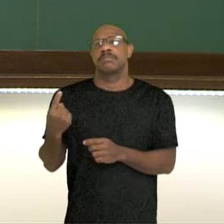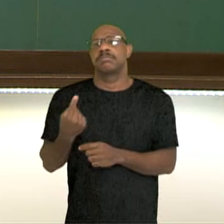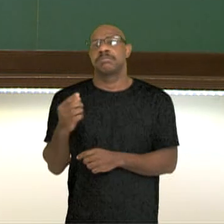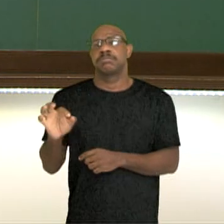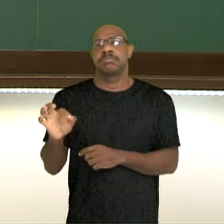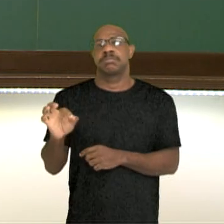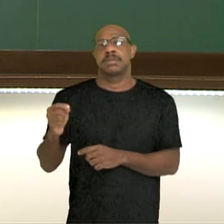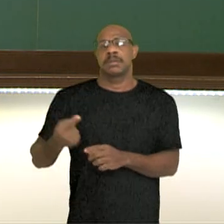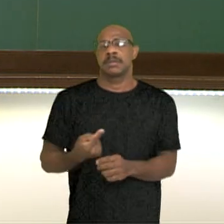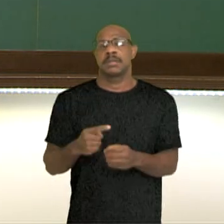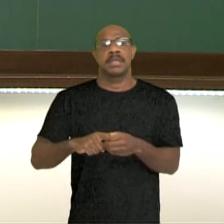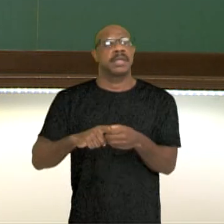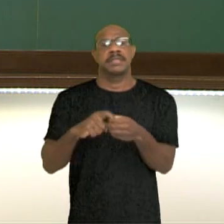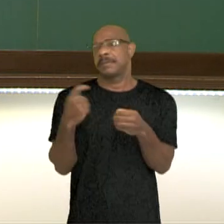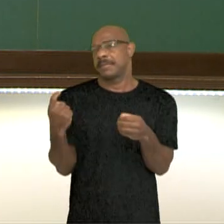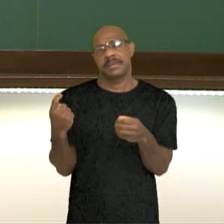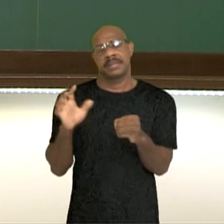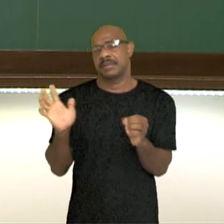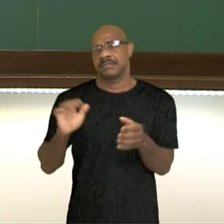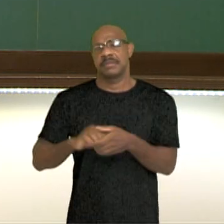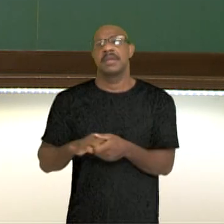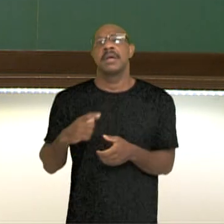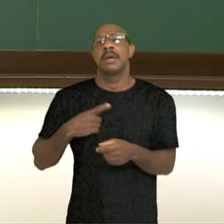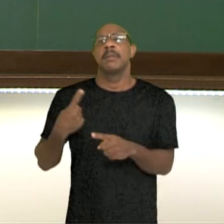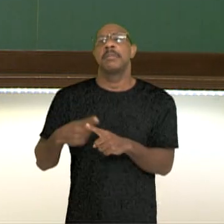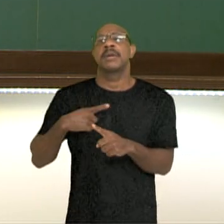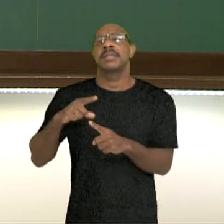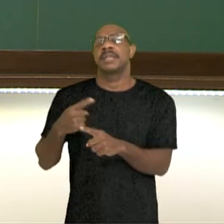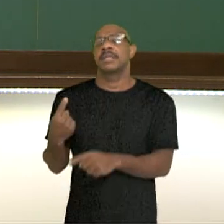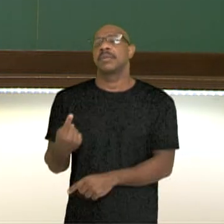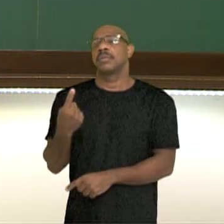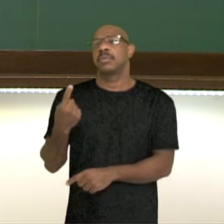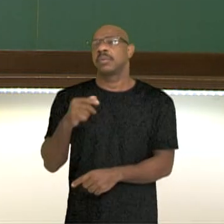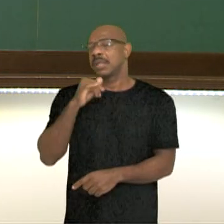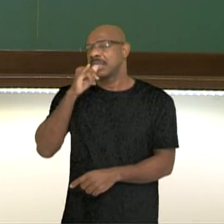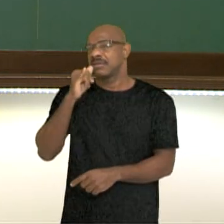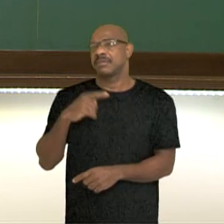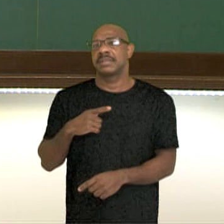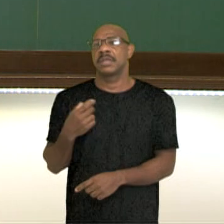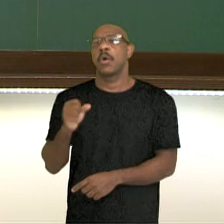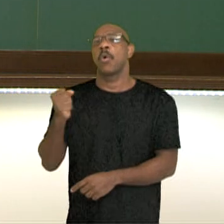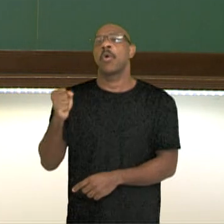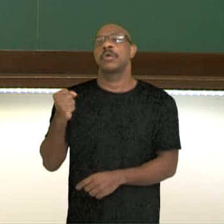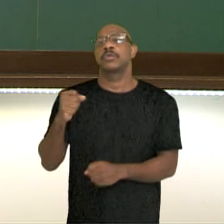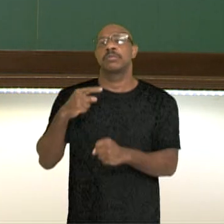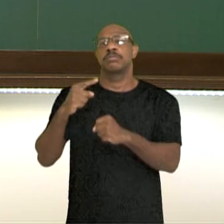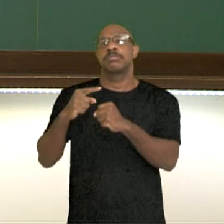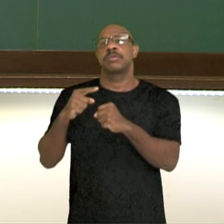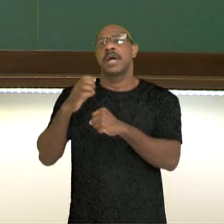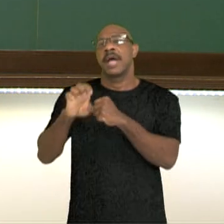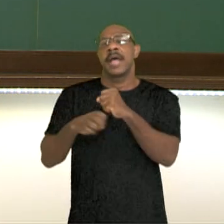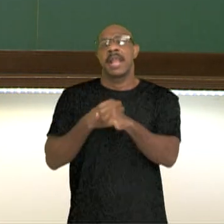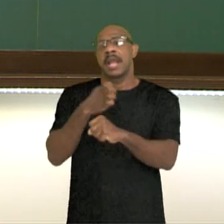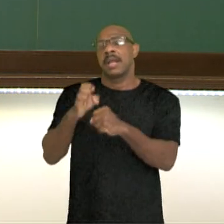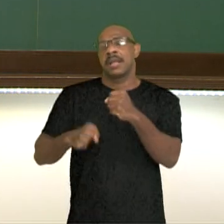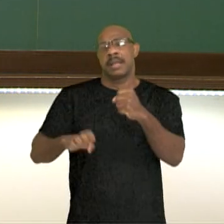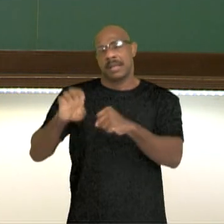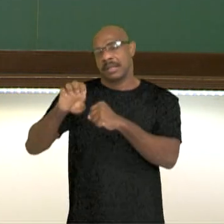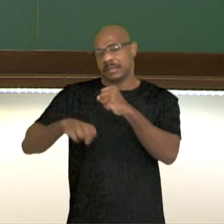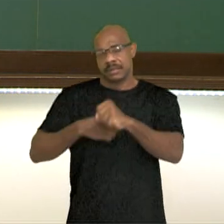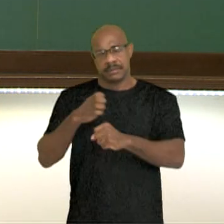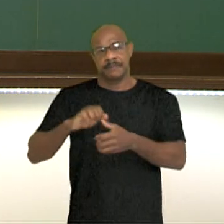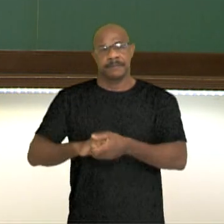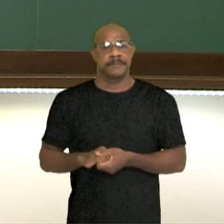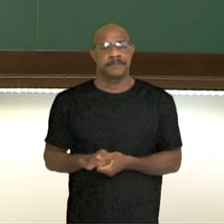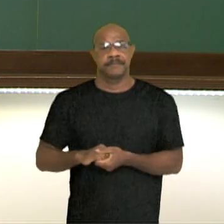o seu último nível de energia preenchido com 8 elétrons. E aí nós temos a teoria denominada teoria